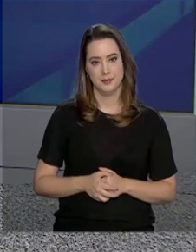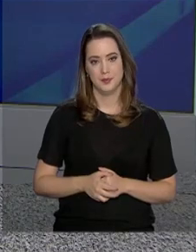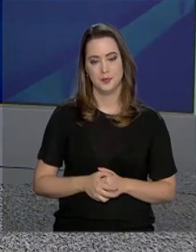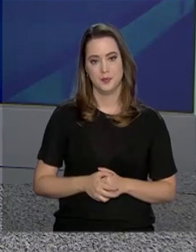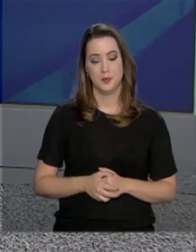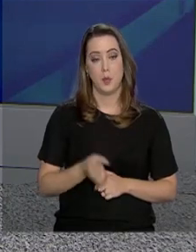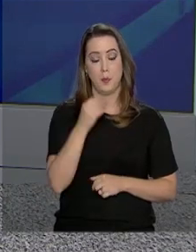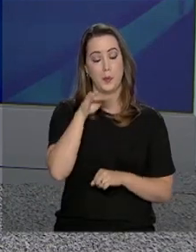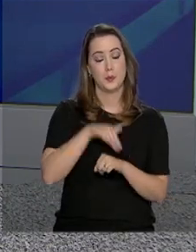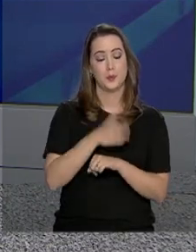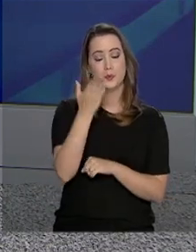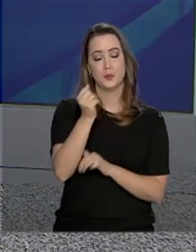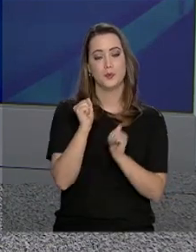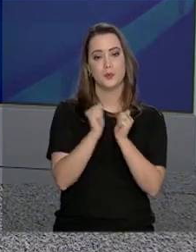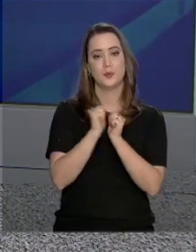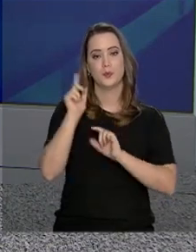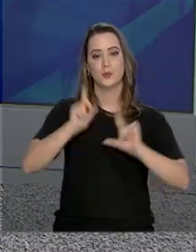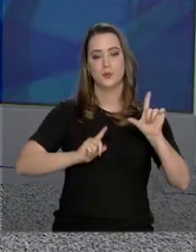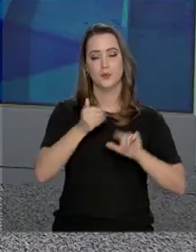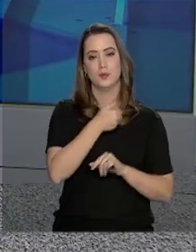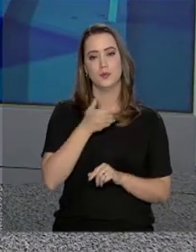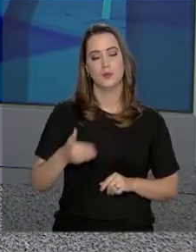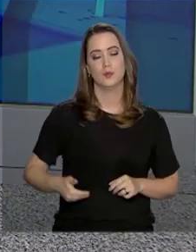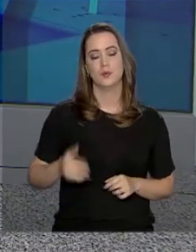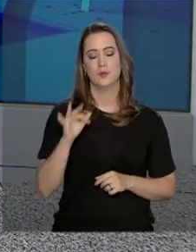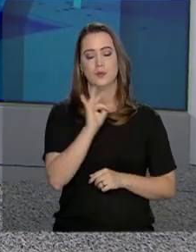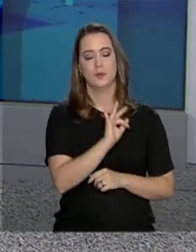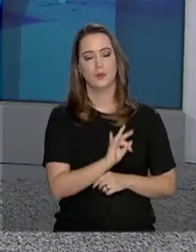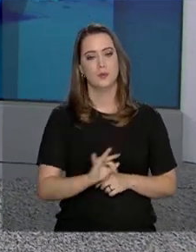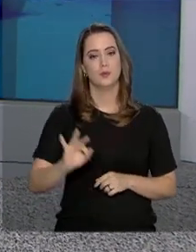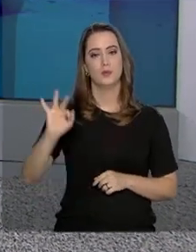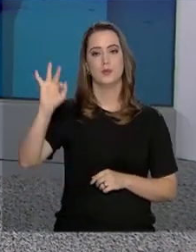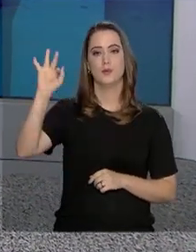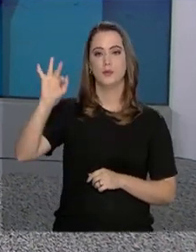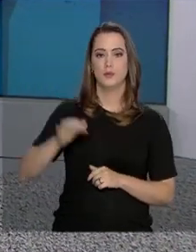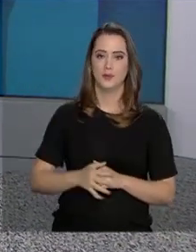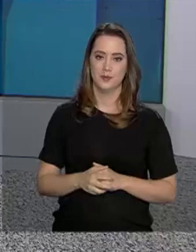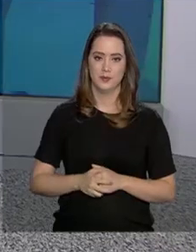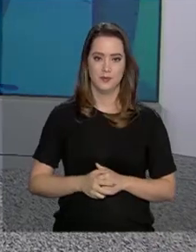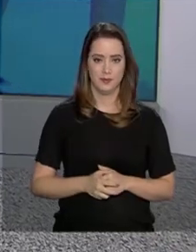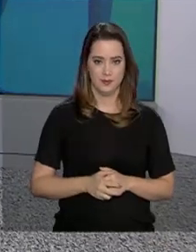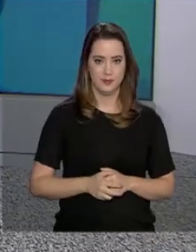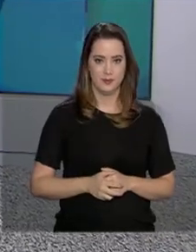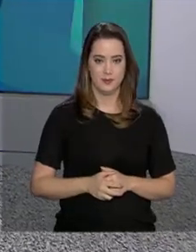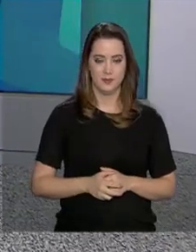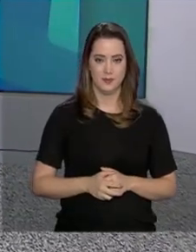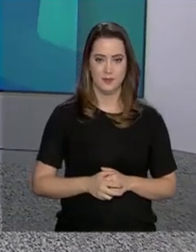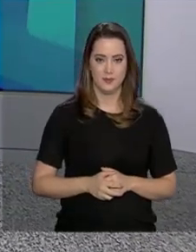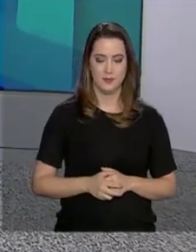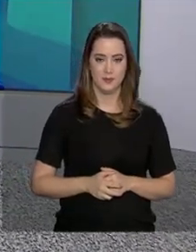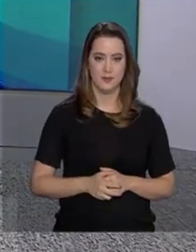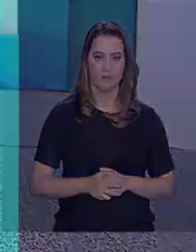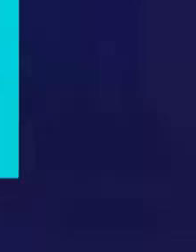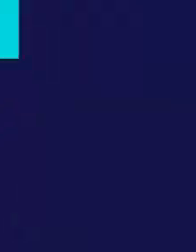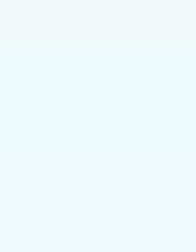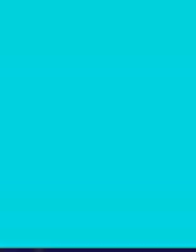61 998 67 87 87. Uma boa noite para você e continue com a gente aqui na NBR, a TV do Governo Federal.